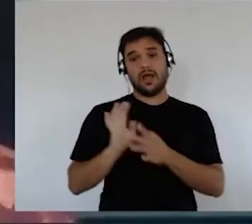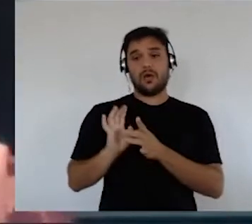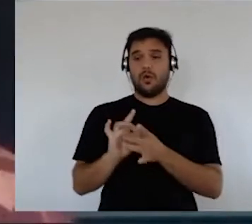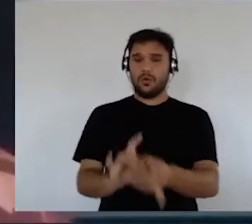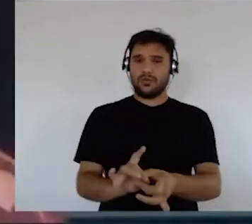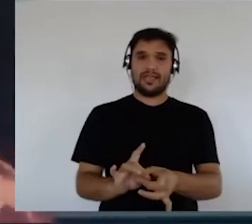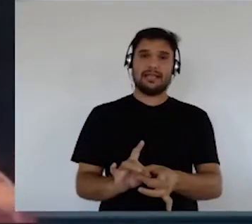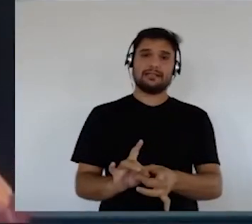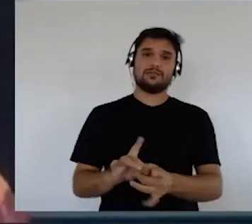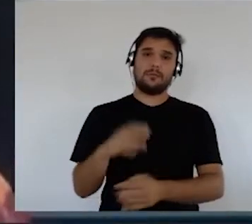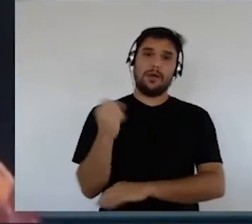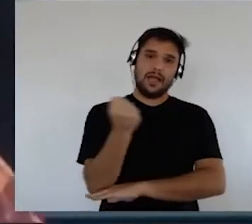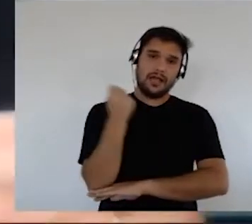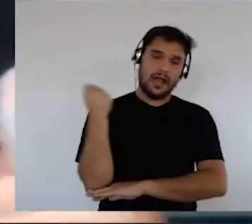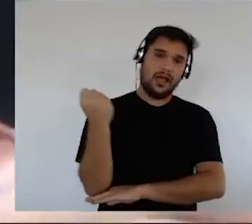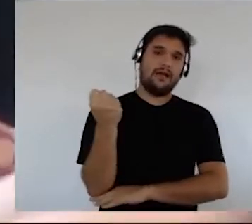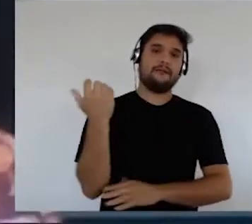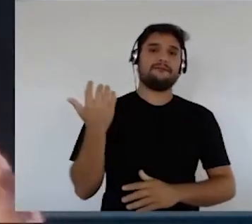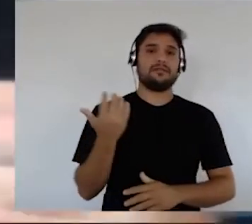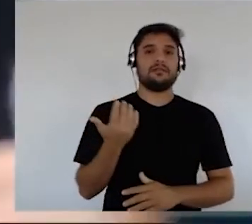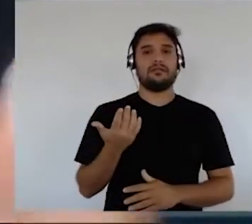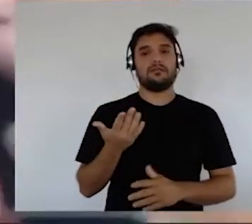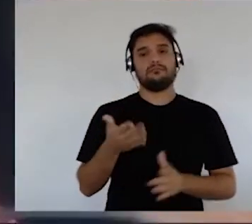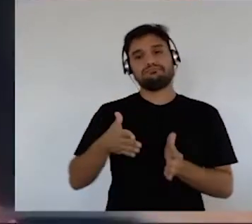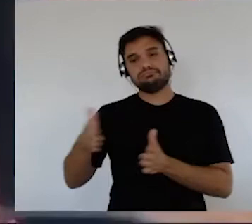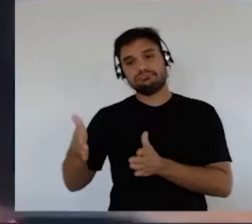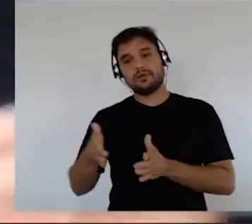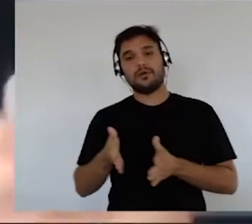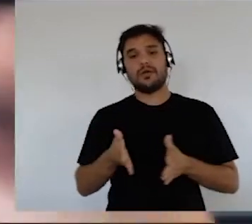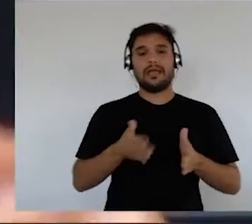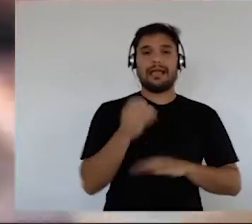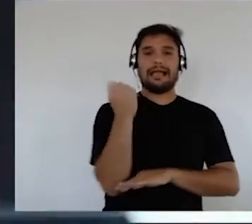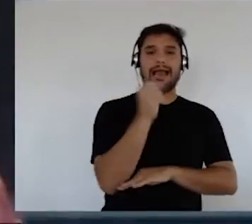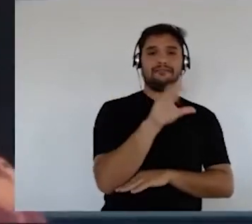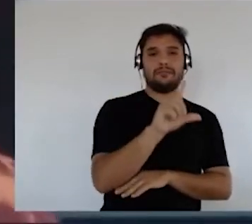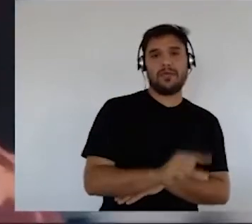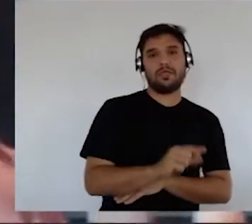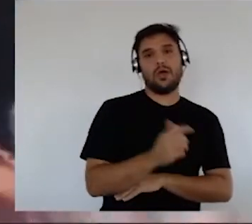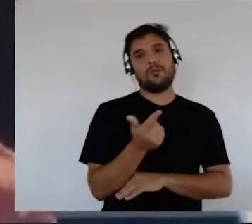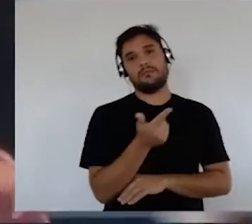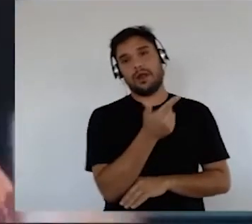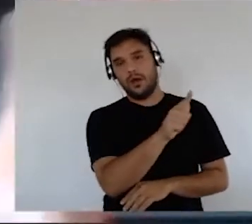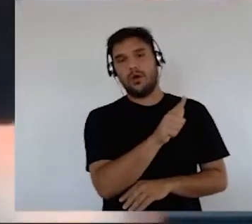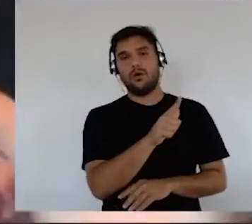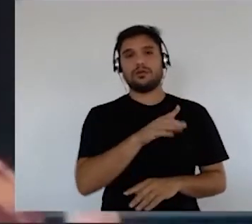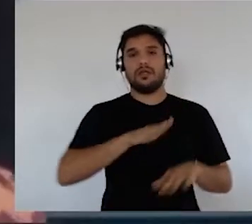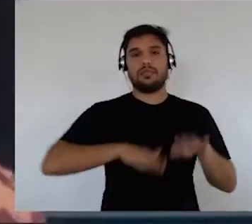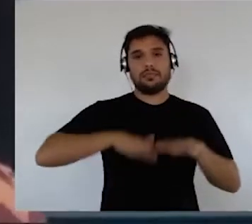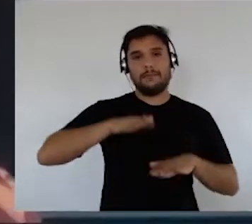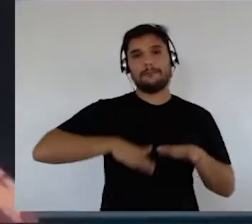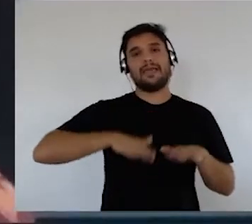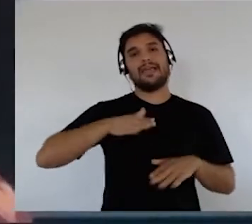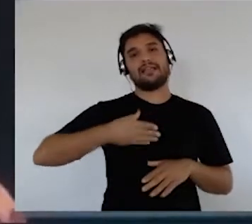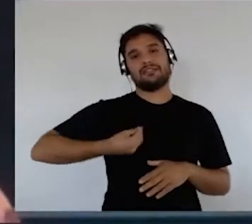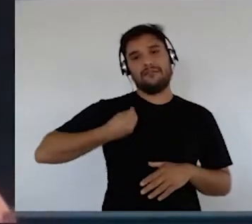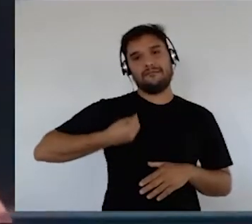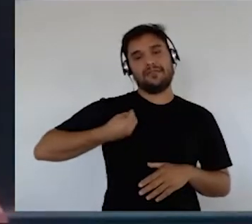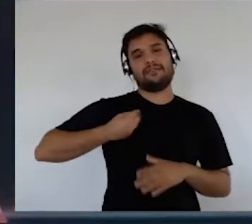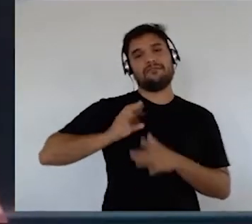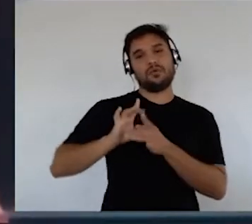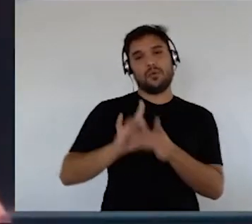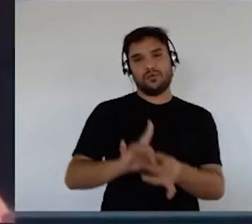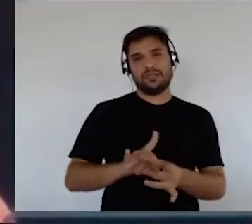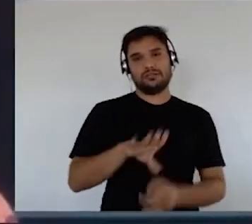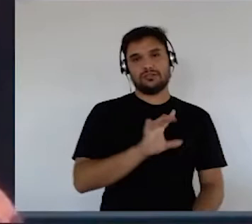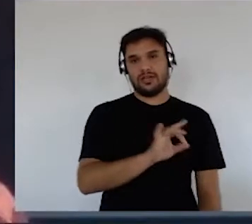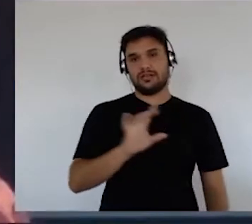mais graves para algumas, menos graves ali em algum outro contexto para outras, a depender da realidade que elas vão